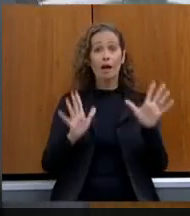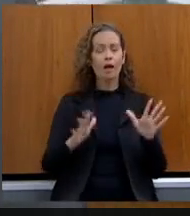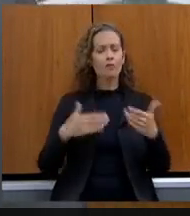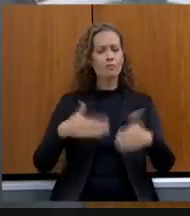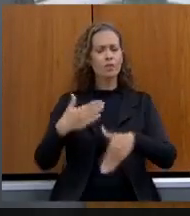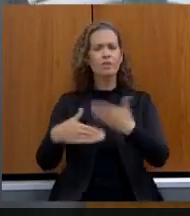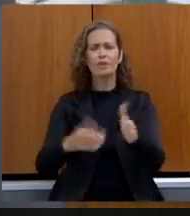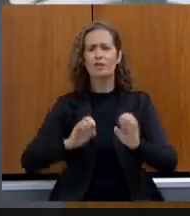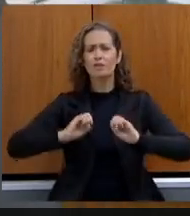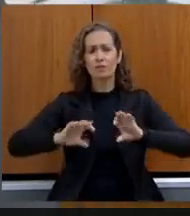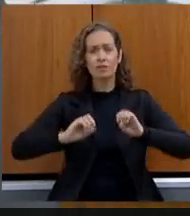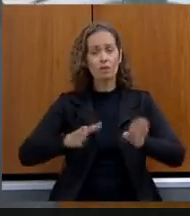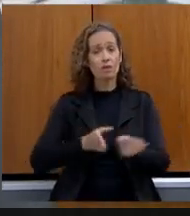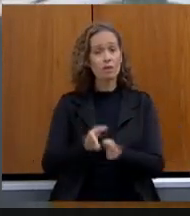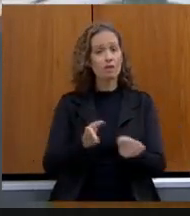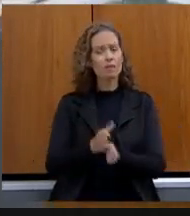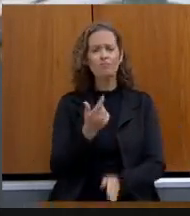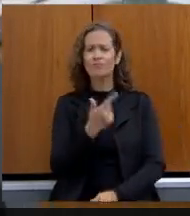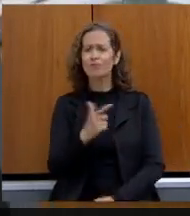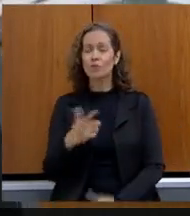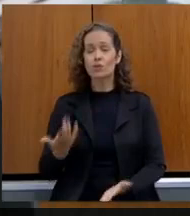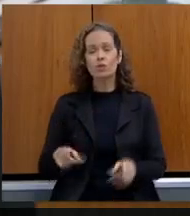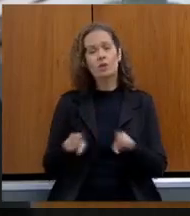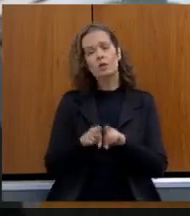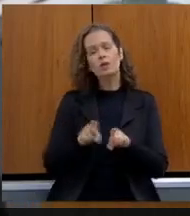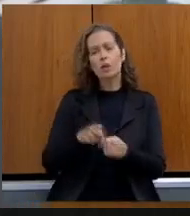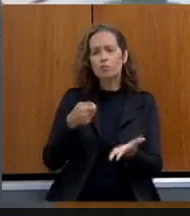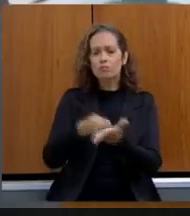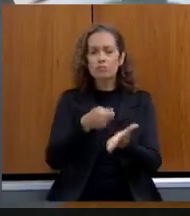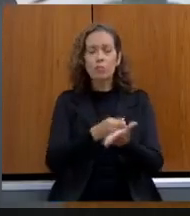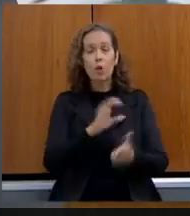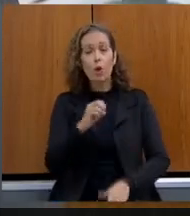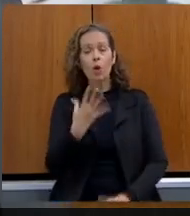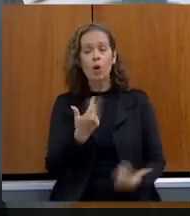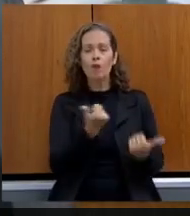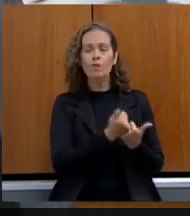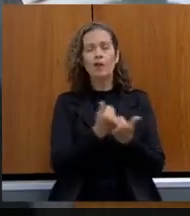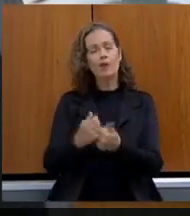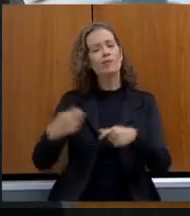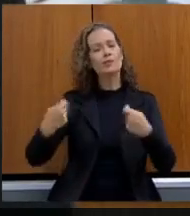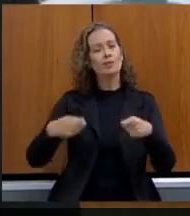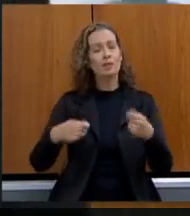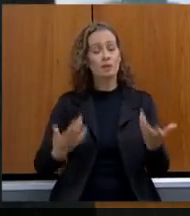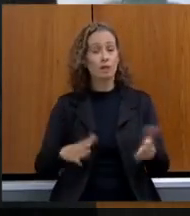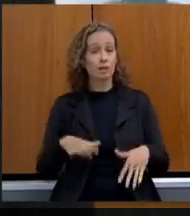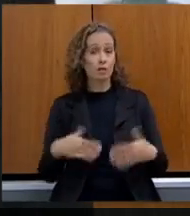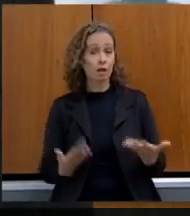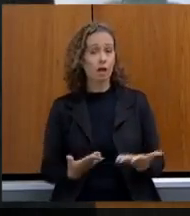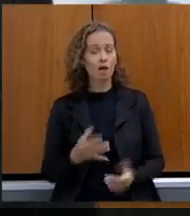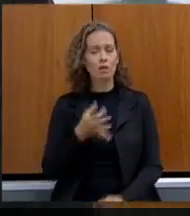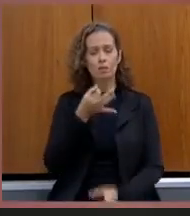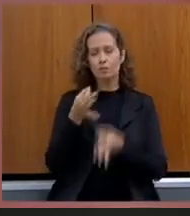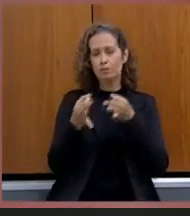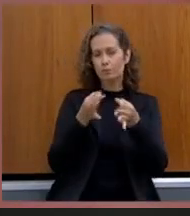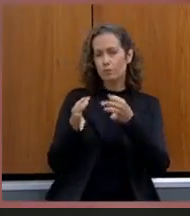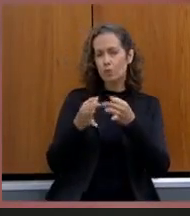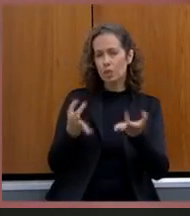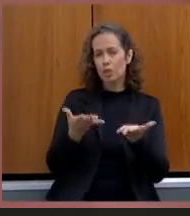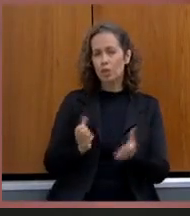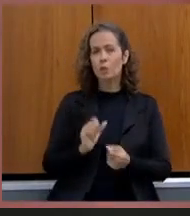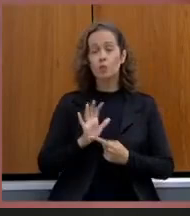né de orientação a ele também de poder é cobrar e apoiá-lo no que era necessário Então eu acho que isso trouxe